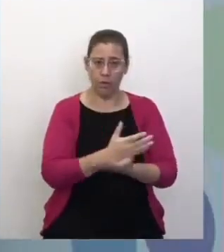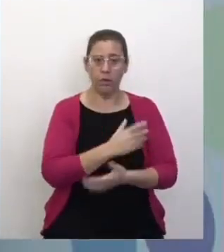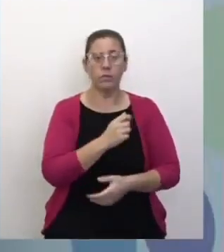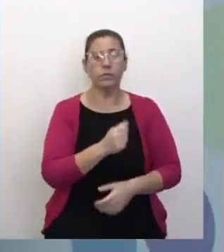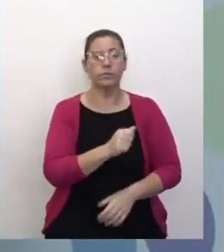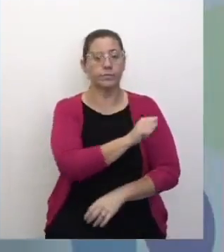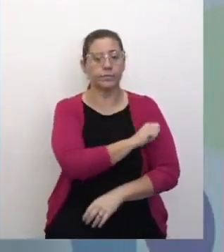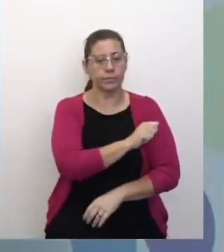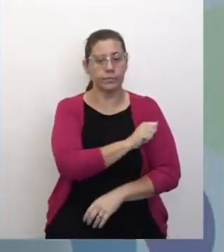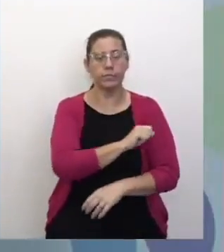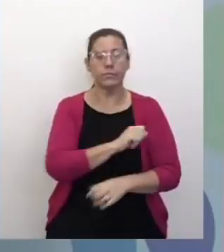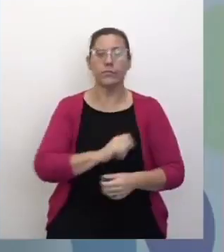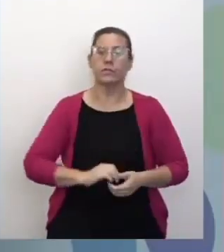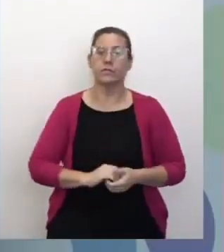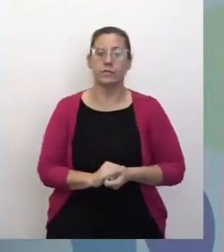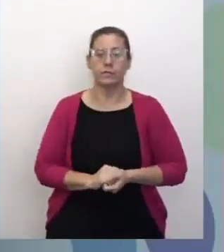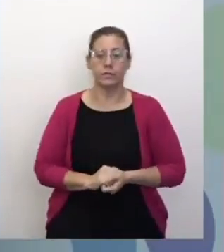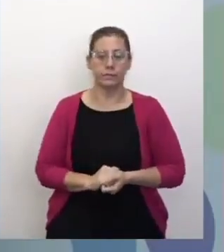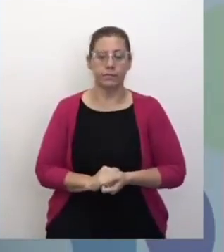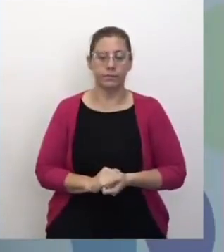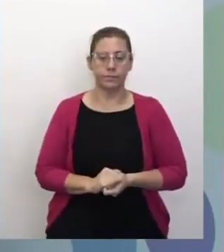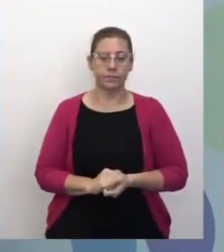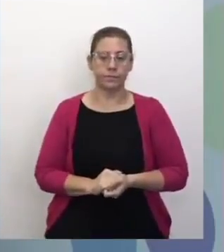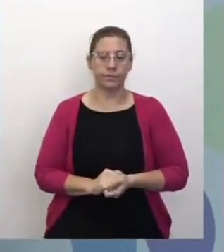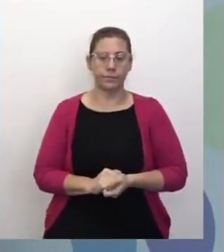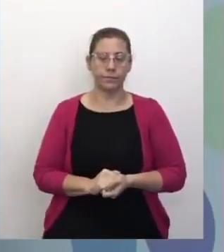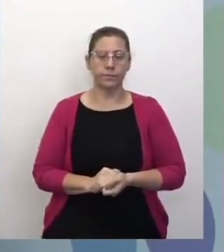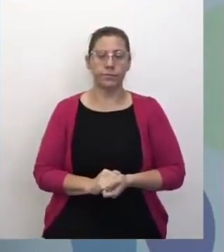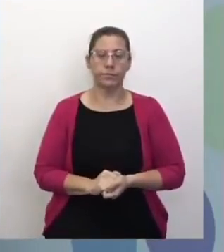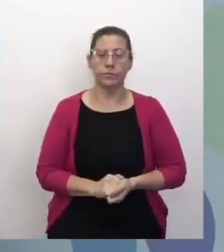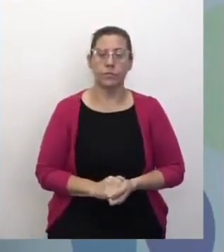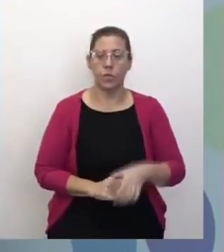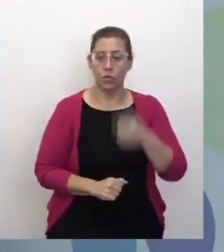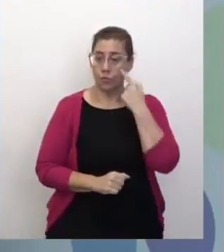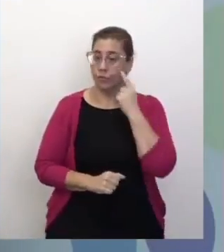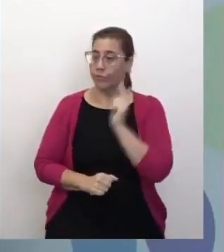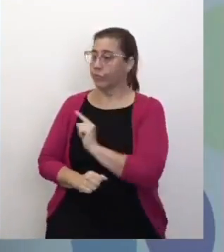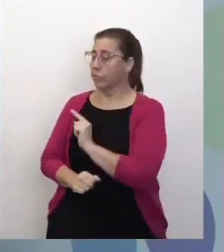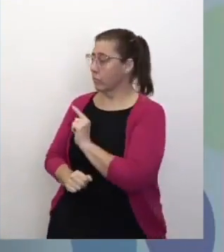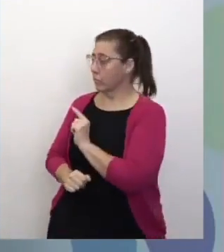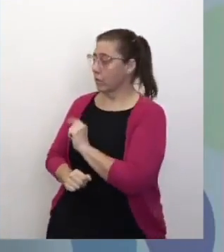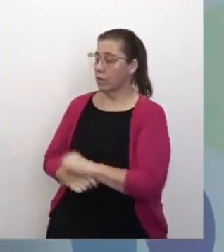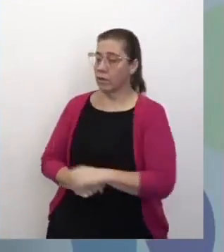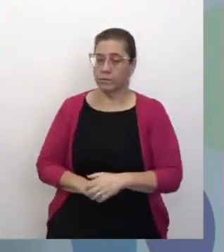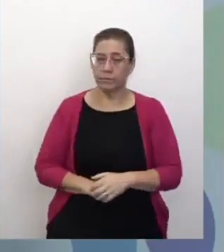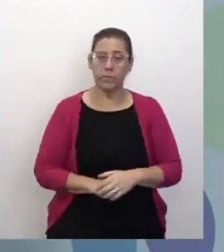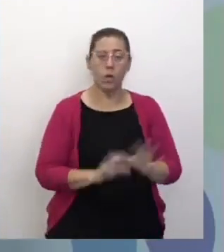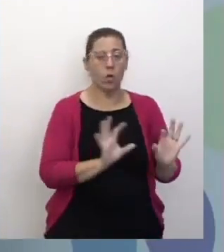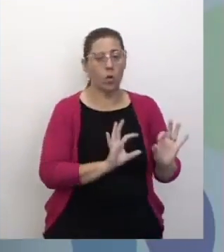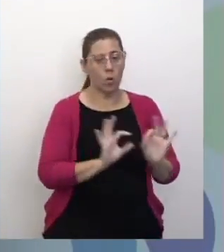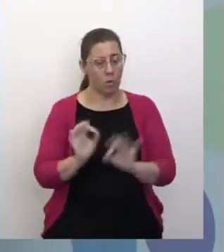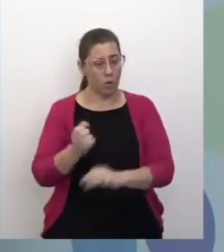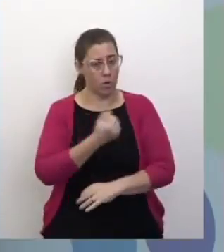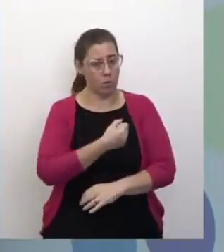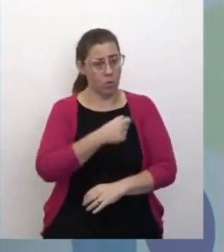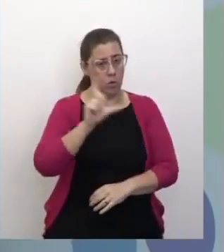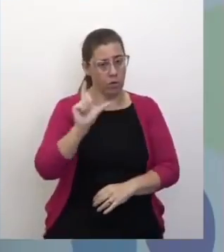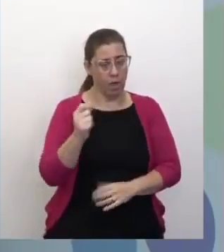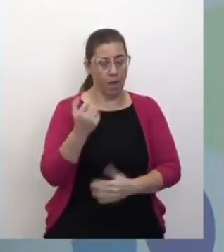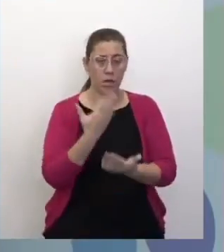muito dedicado, um professor que tenta fazer tudo organizadinho. Tá certo? Vamos lá então. Me acompanhe, está na página 10 do caderno do aluno,